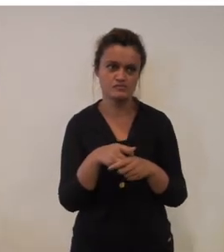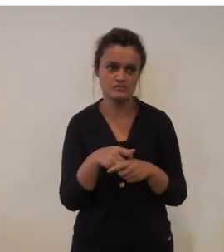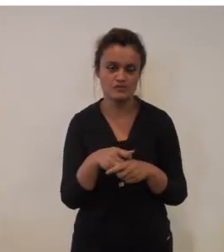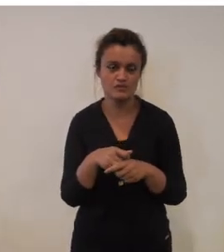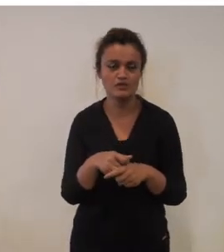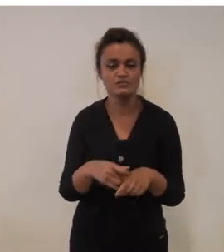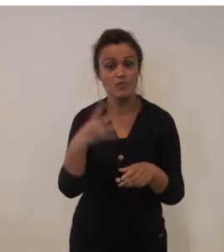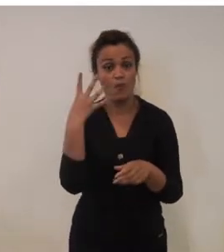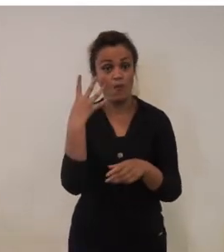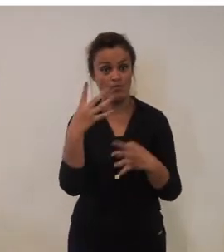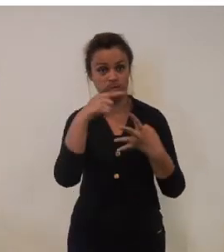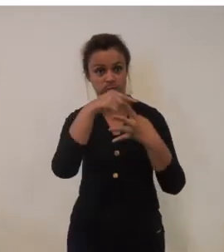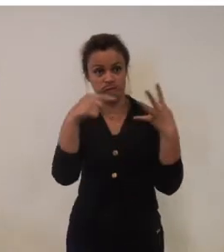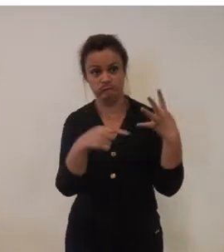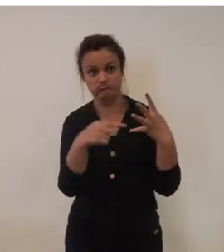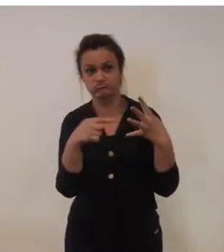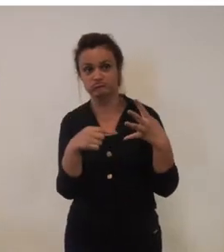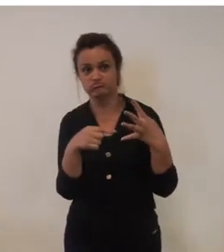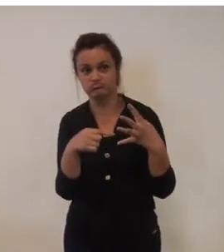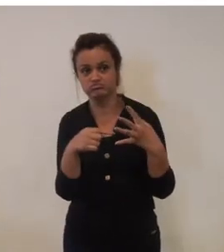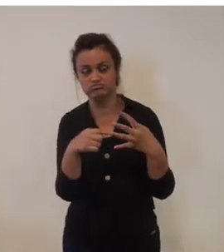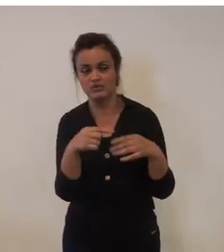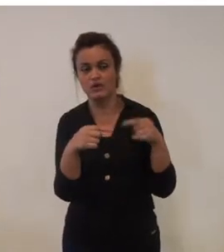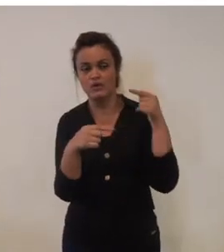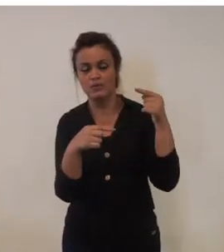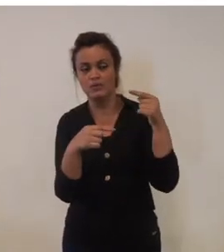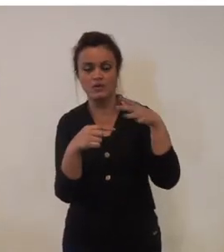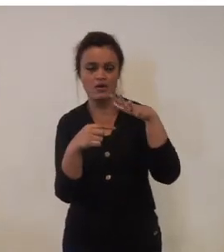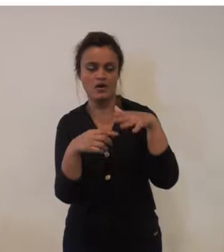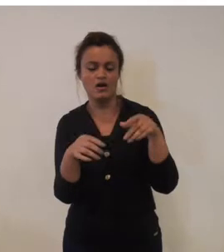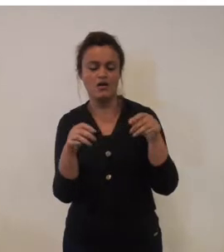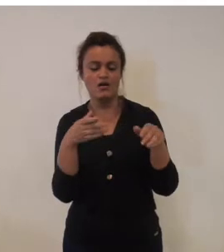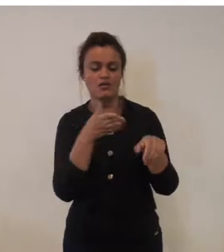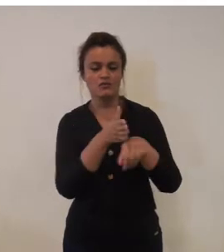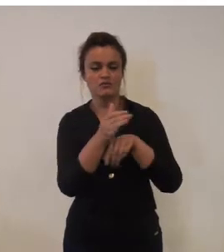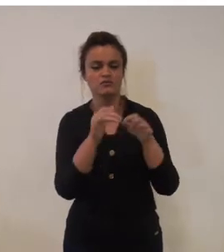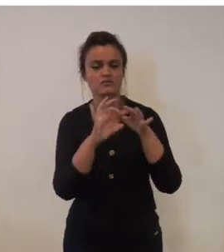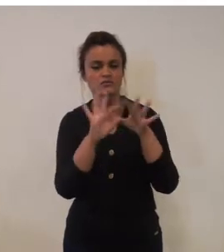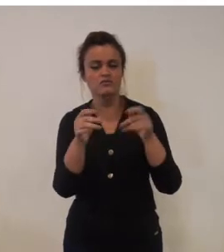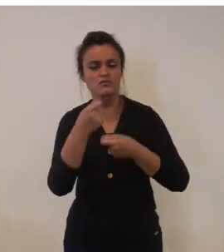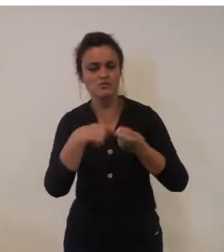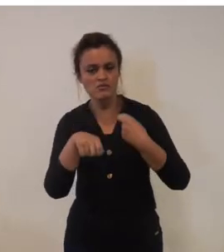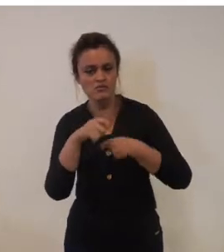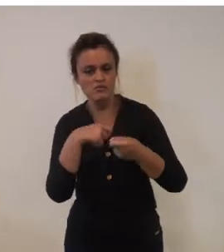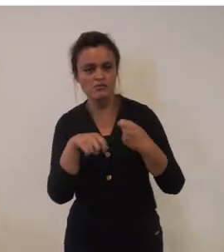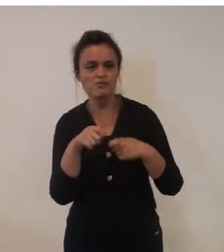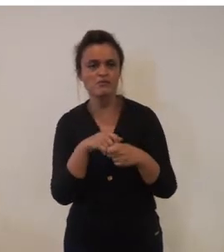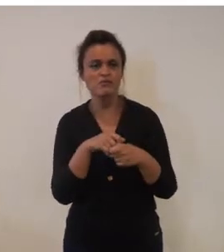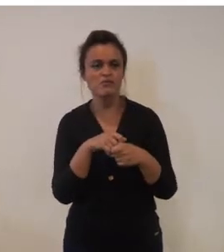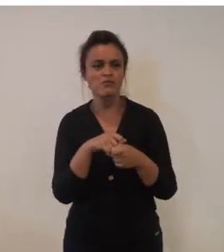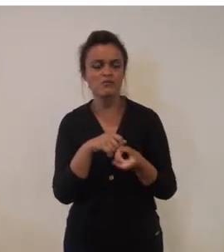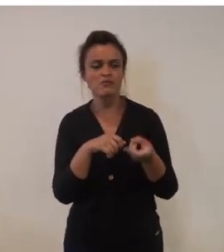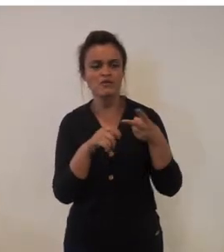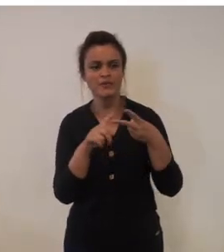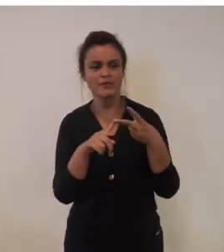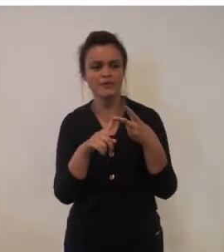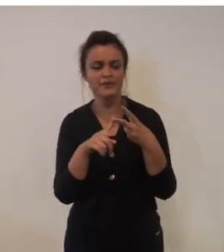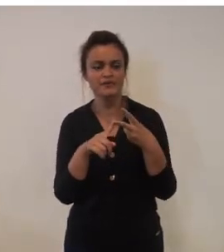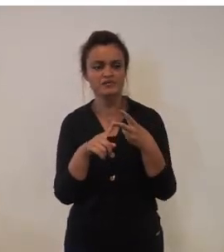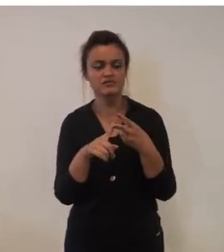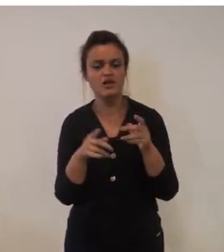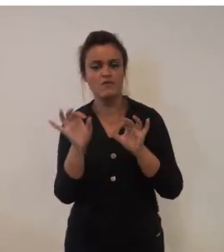São quatro cenários. O cenário 1 é uma zona de livre comércio. O cenário 2 é